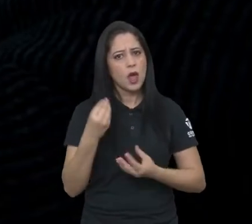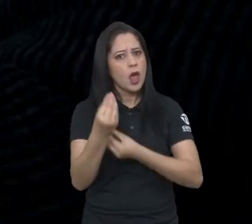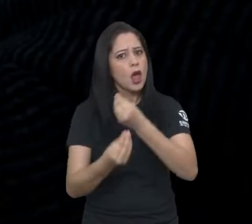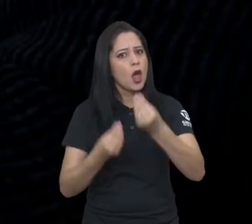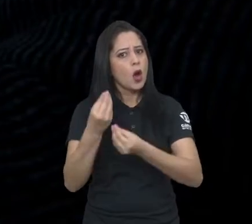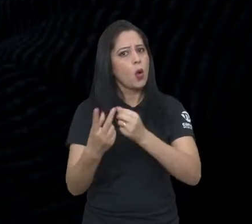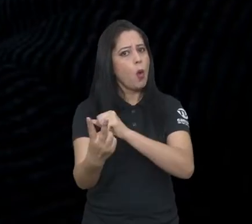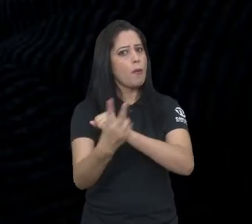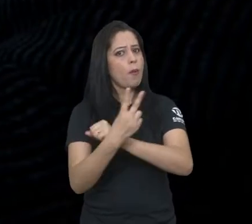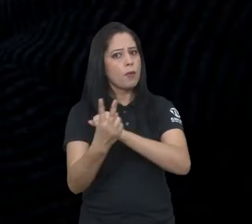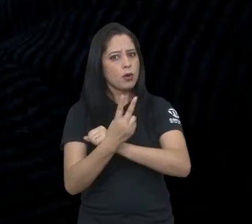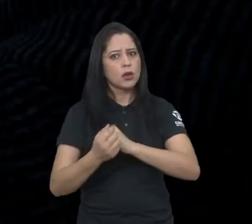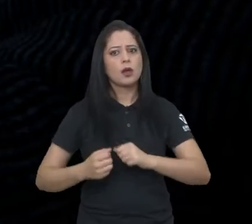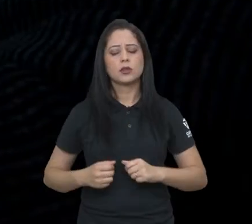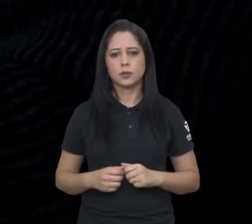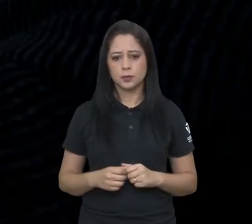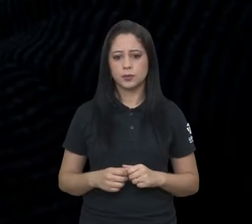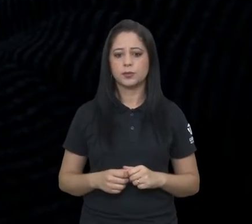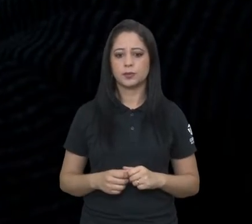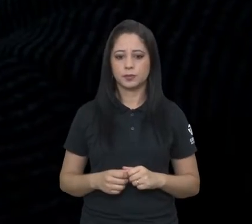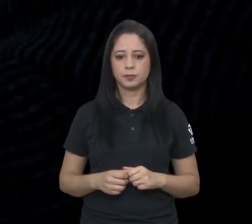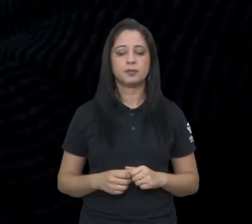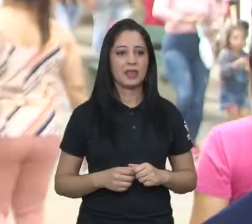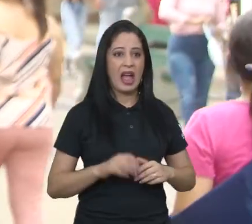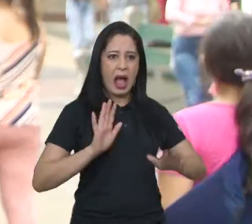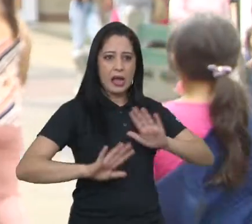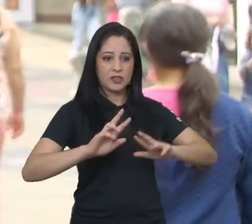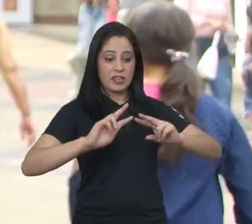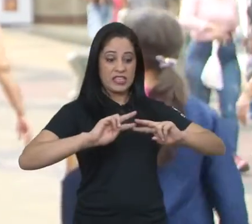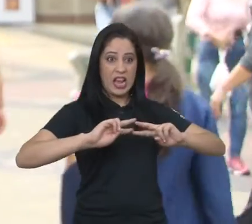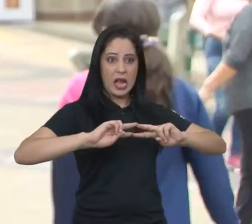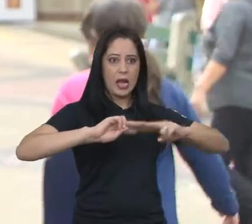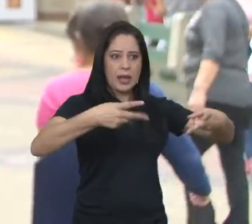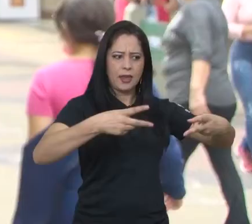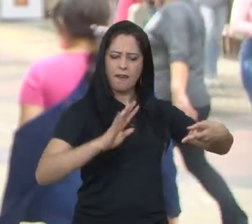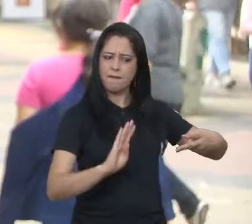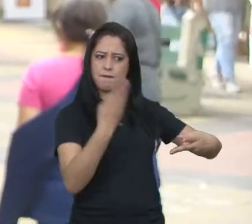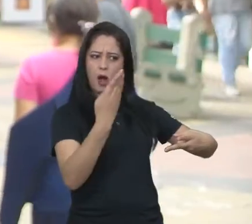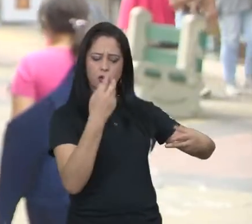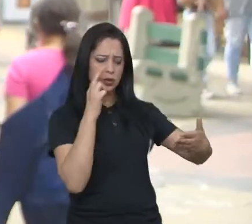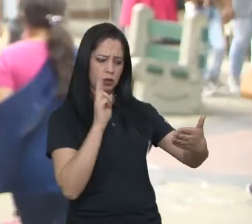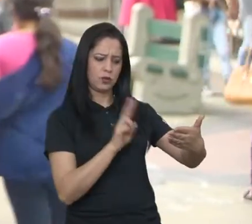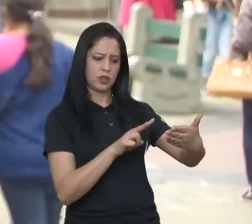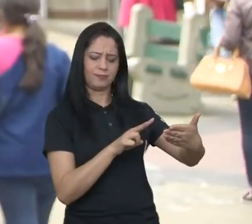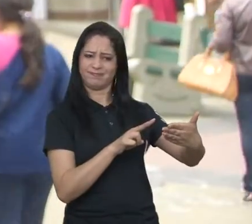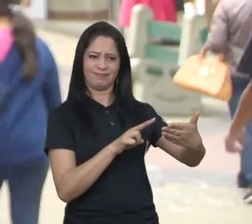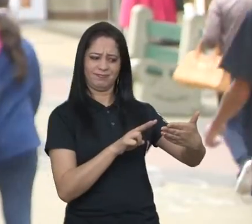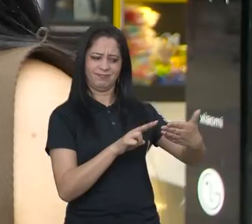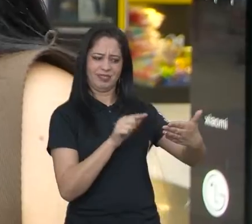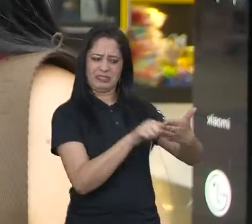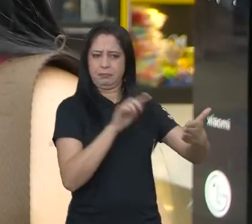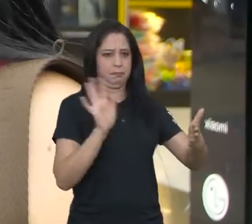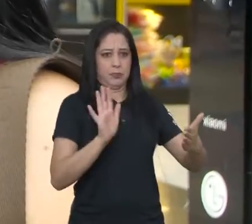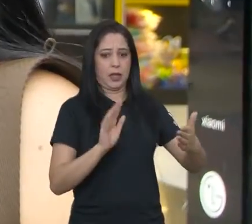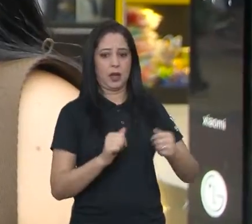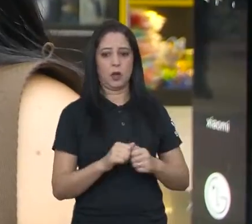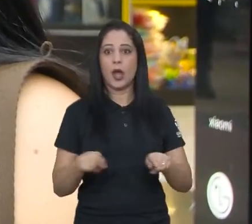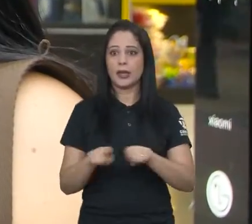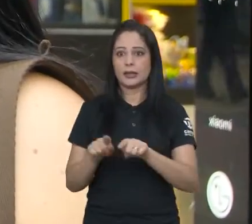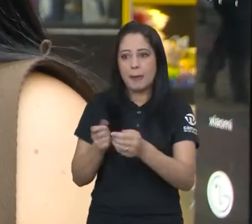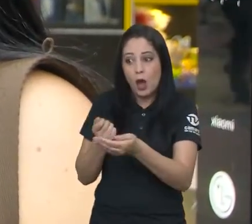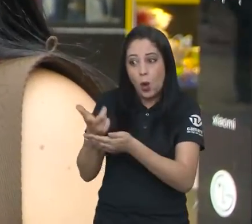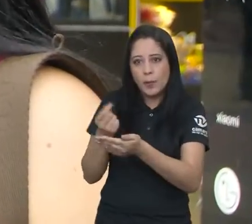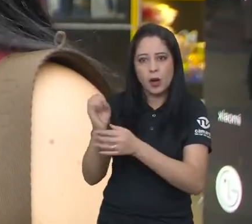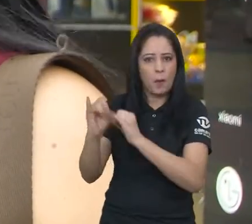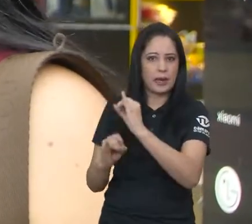tem feito para tentar inibir a ação dos criminosos? Manda um link, né, desconhecido também, eu procuro não abrir. Eu procuro não fazer